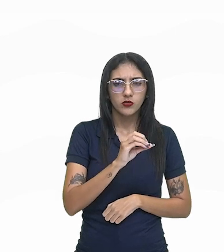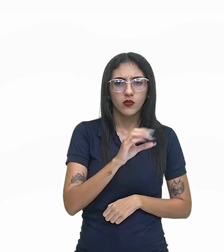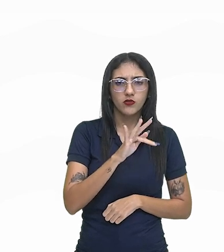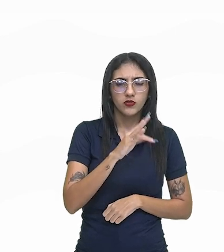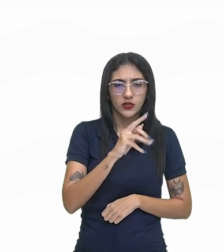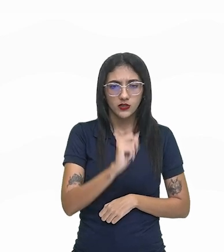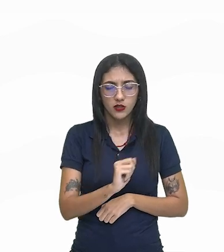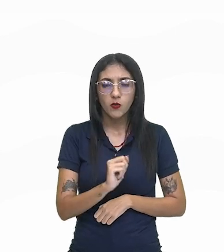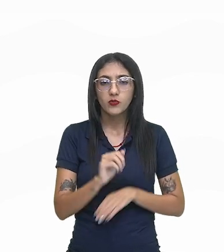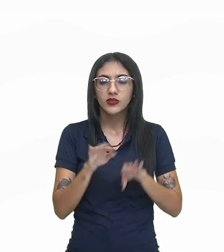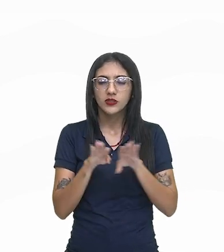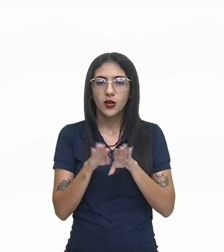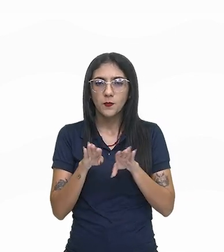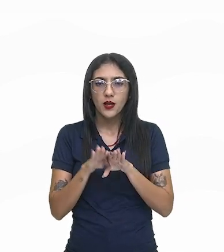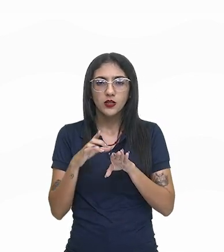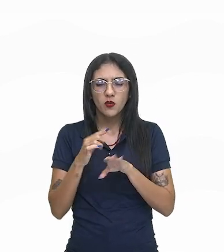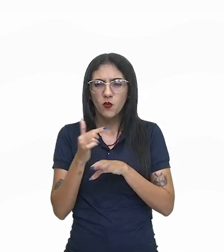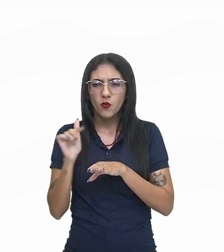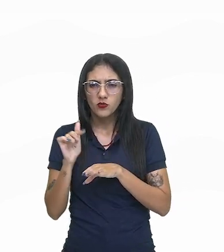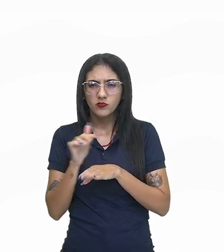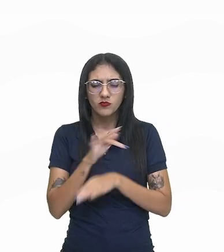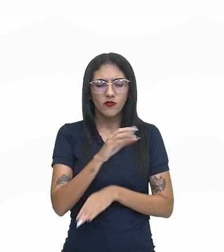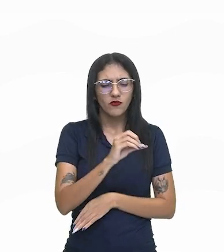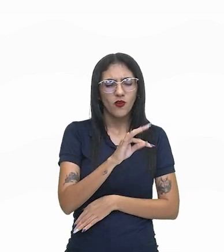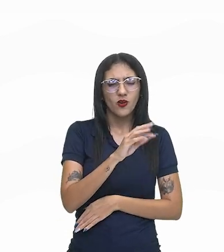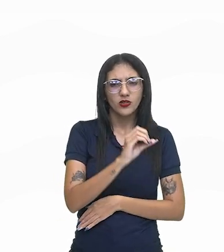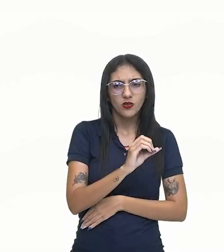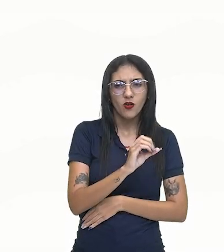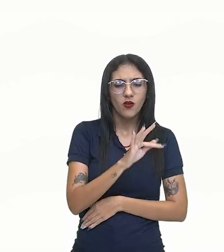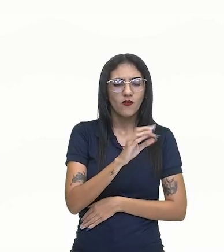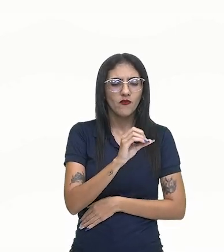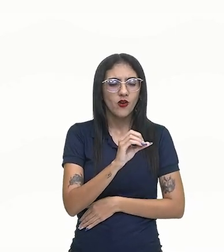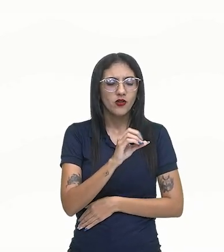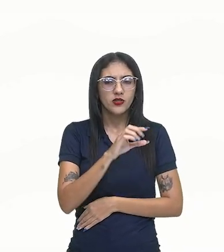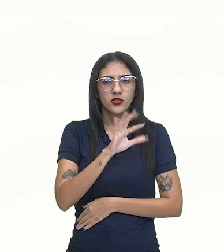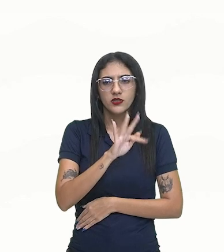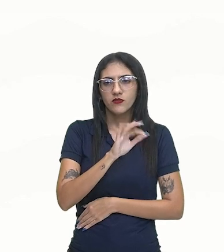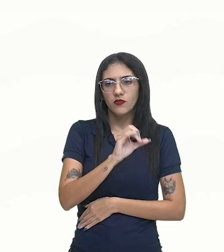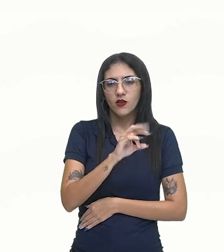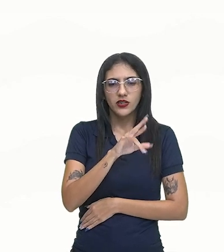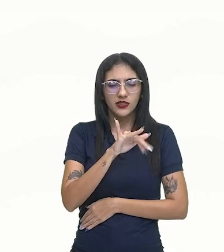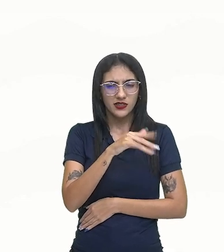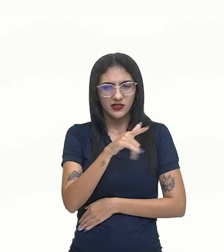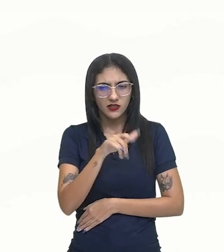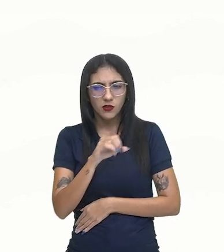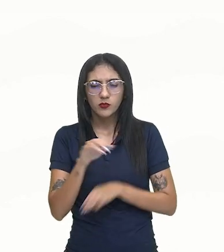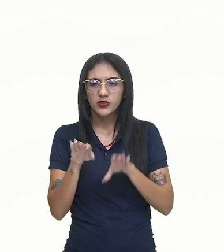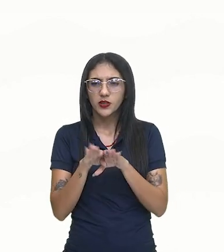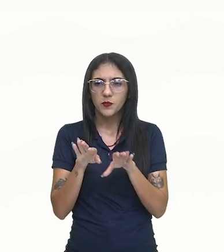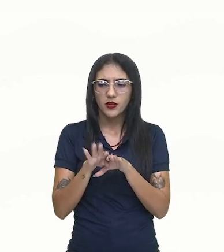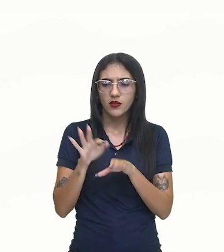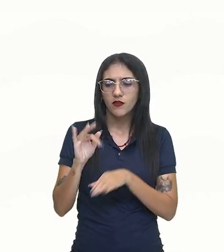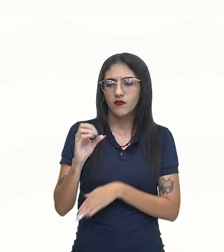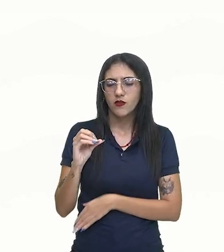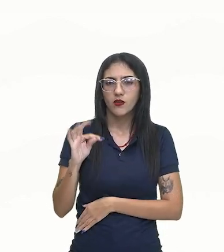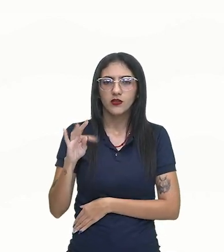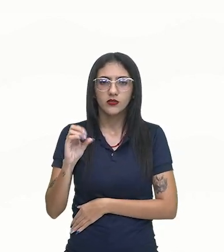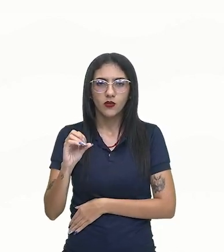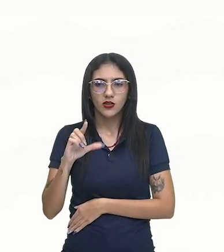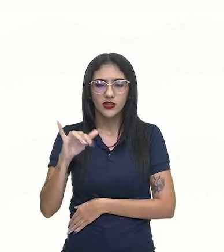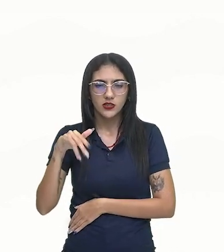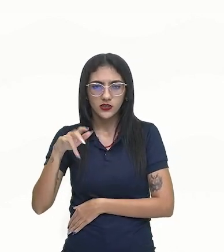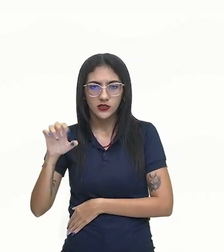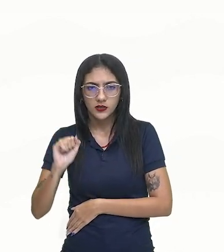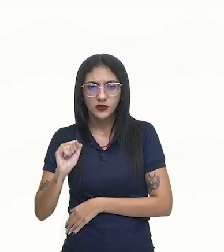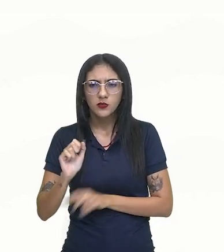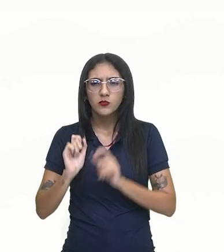água. Os nomes fotofosforilação e fotólise da água, eles são designados assim por causa